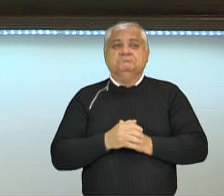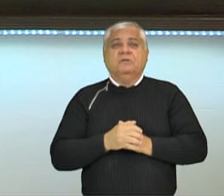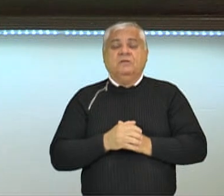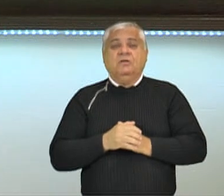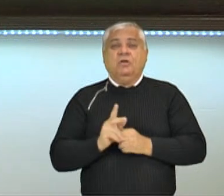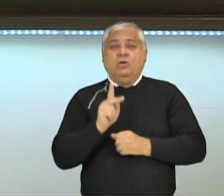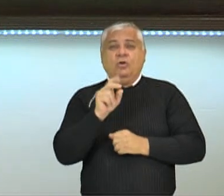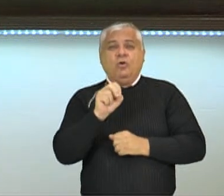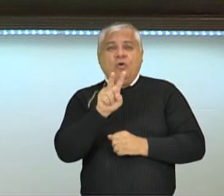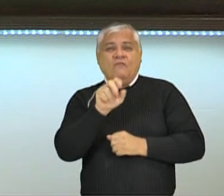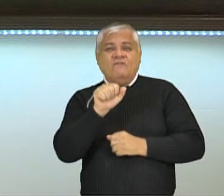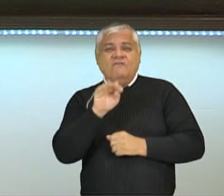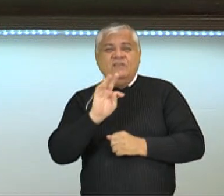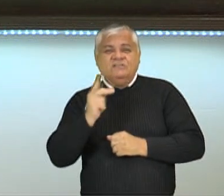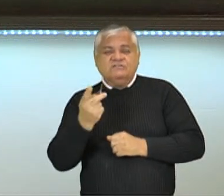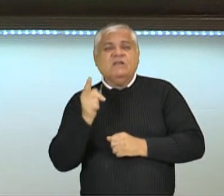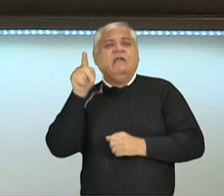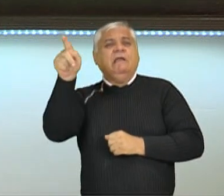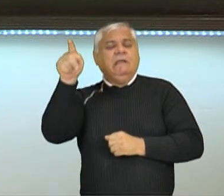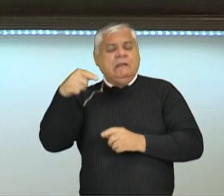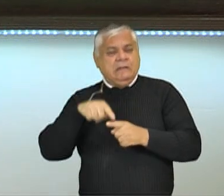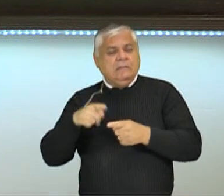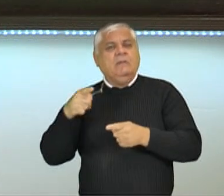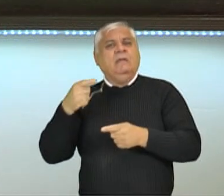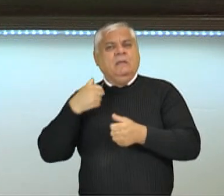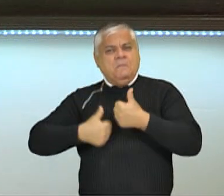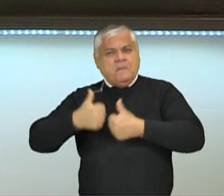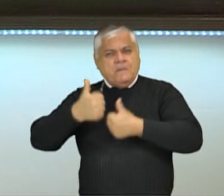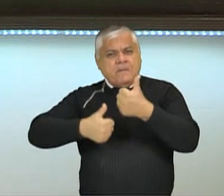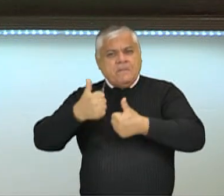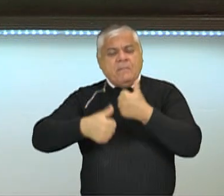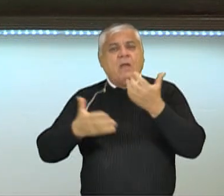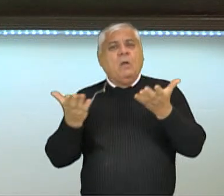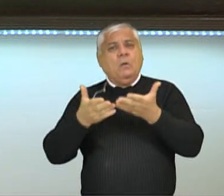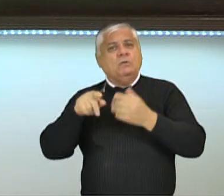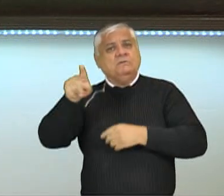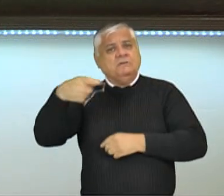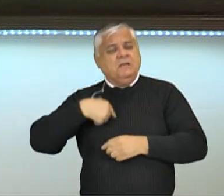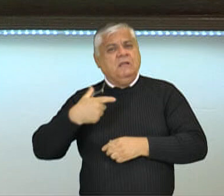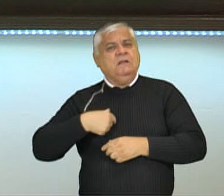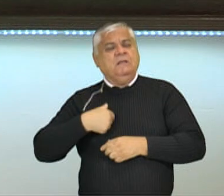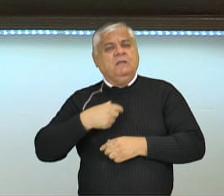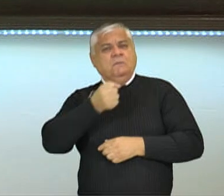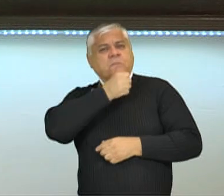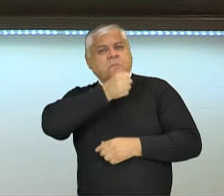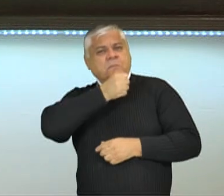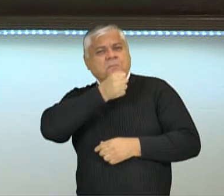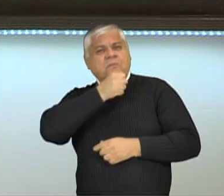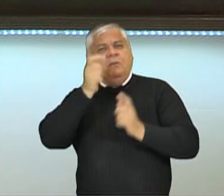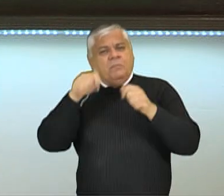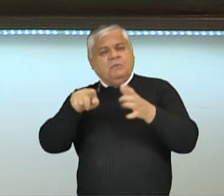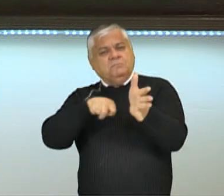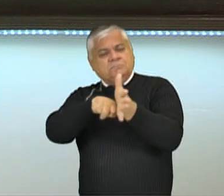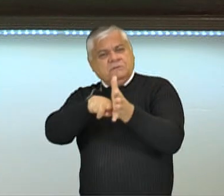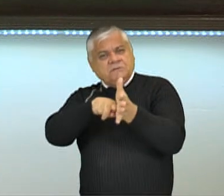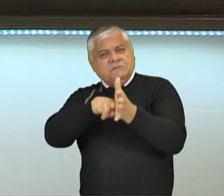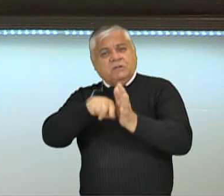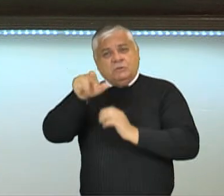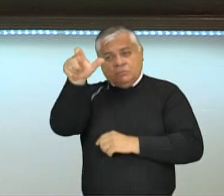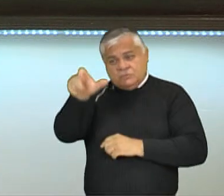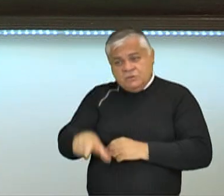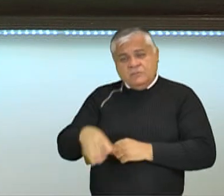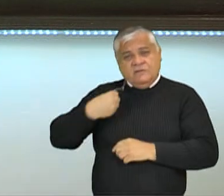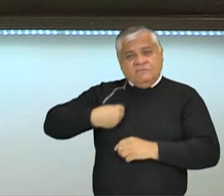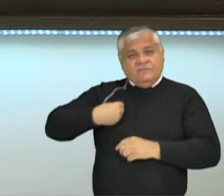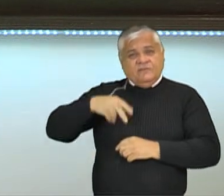ele é comentarista de um canal de TV por assinatura. E se vocês tiverem interesse, podem buscar aí no